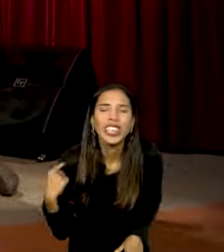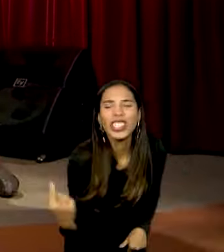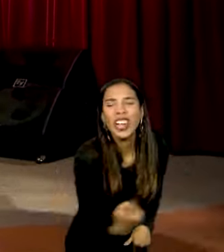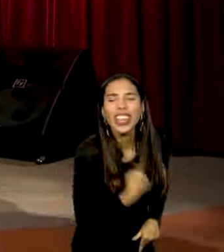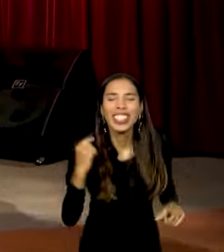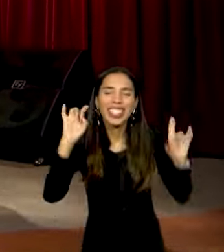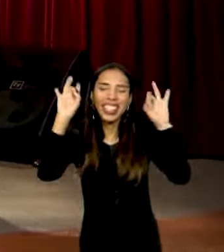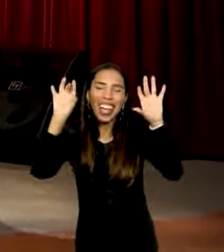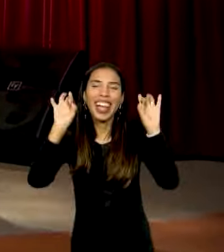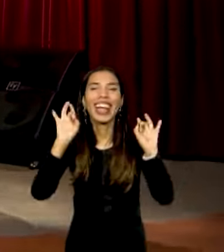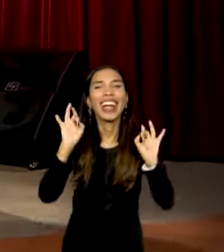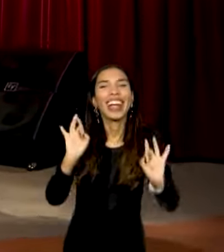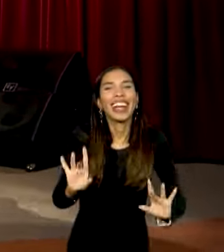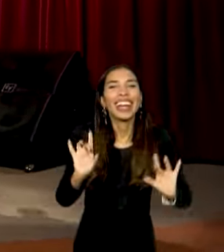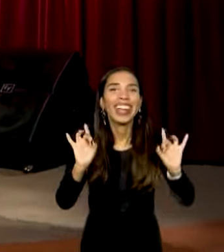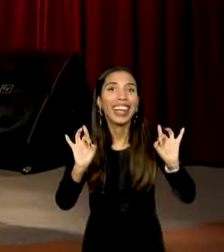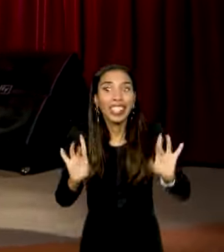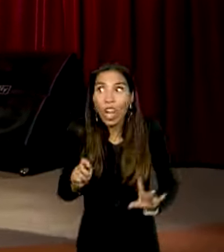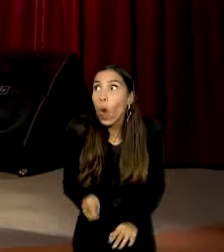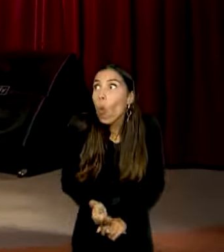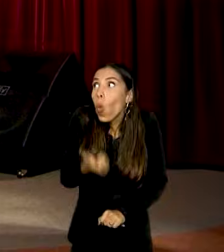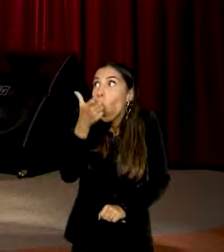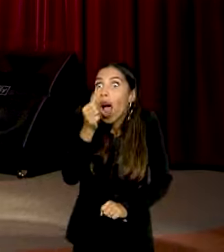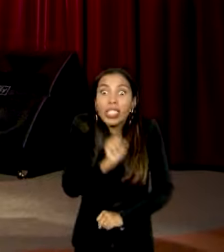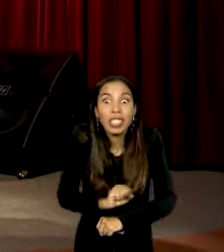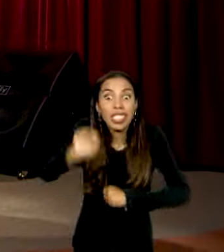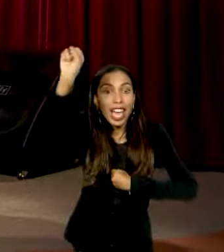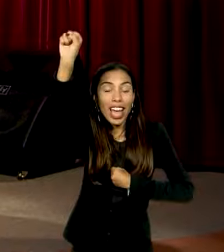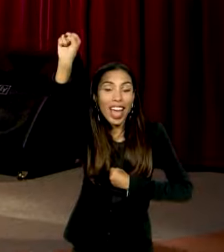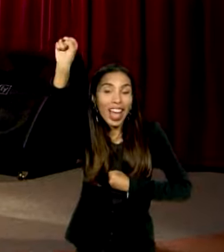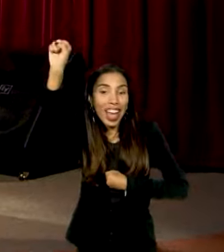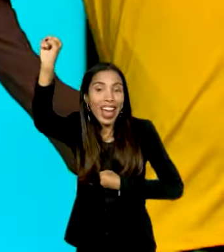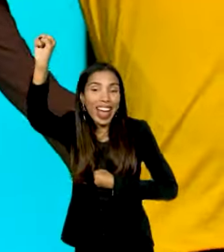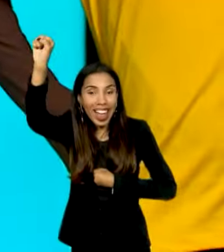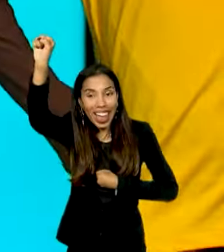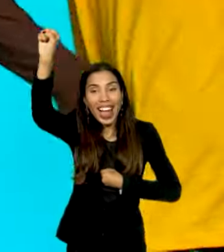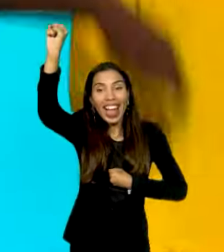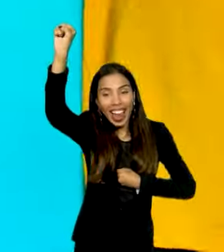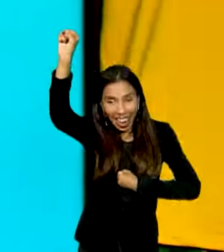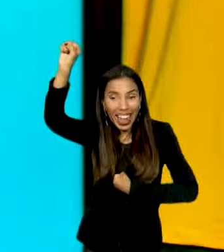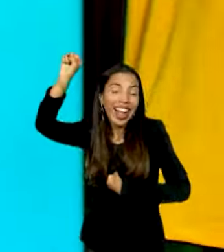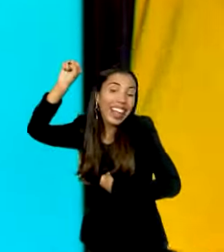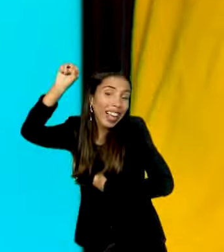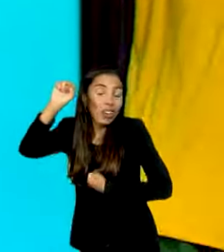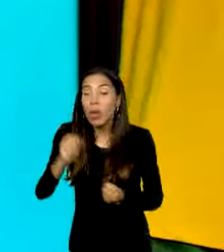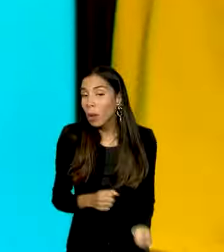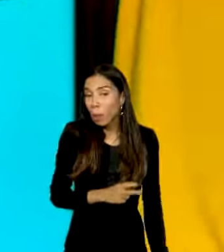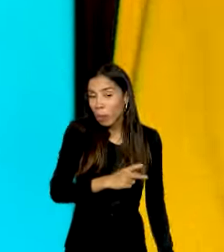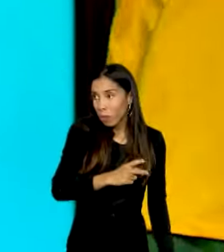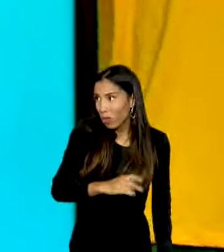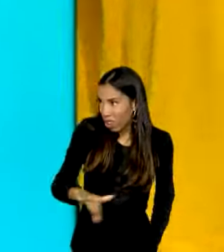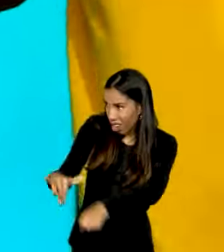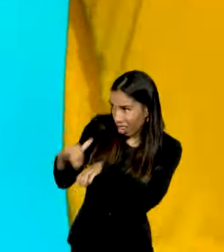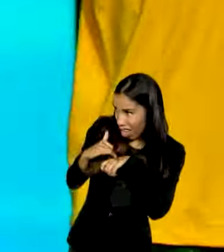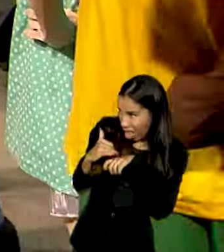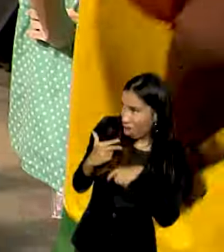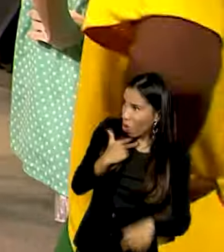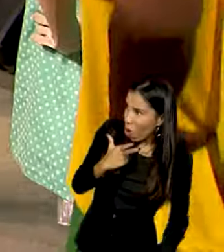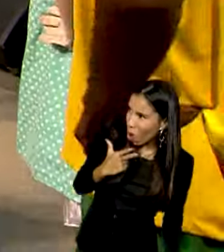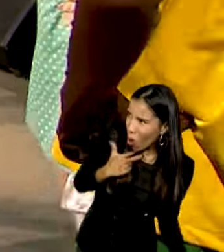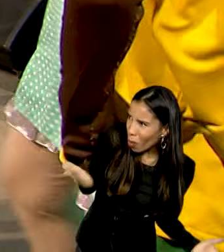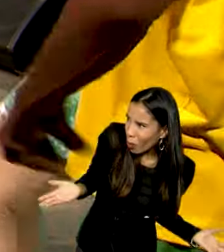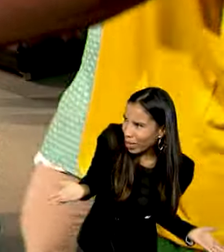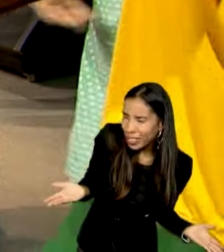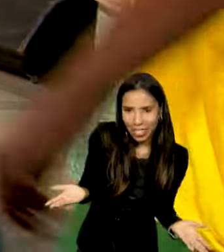Somos especiais, quase super-heróis. Quem disse que não podemos?